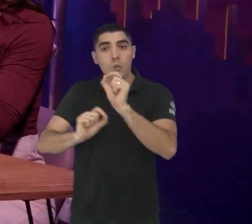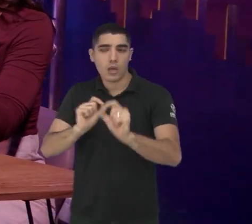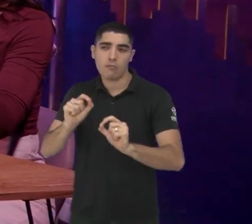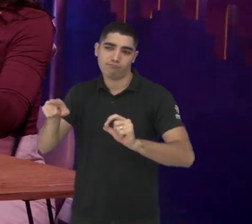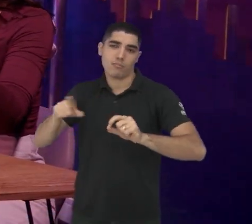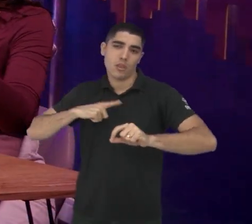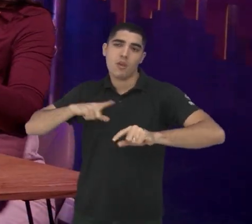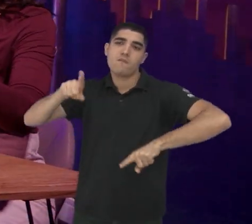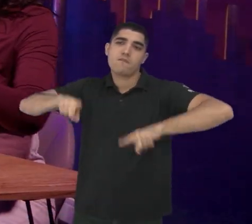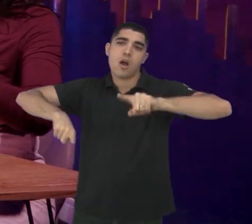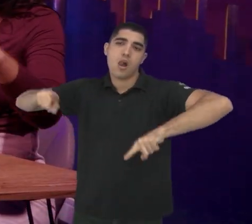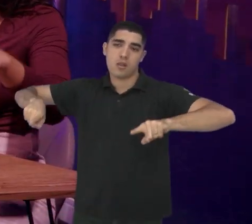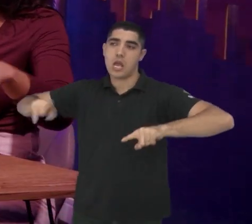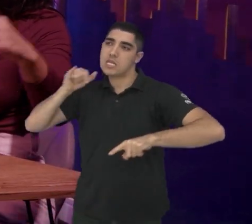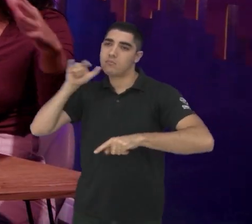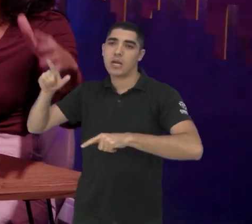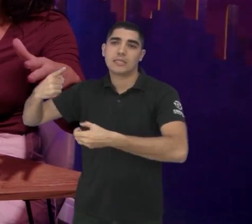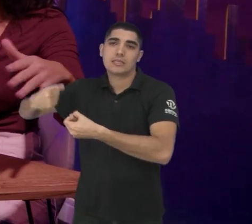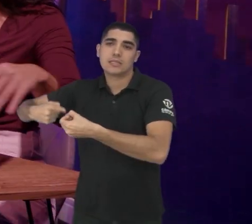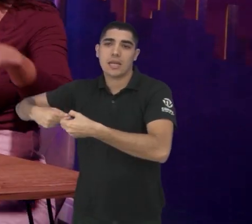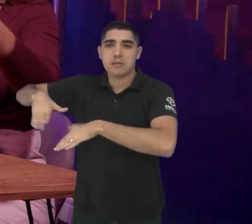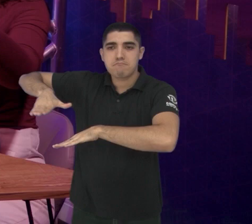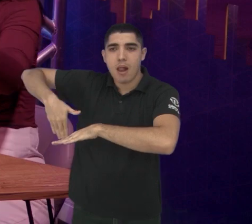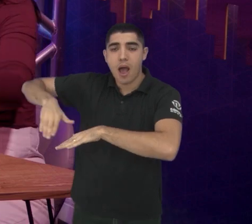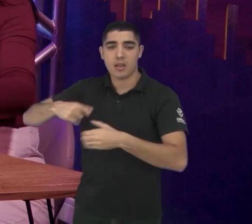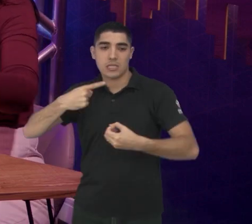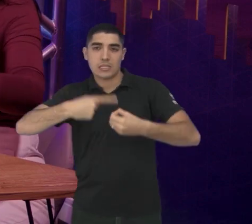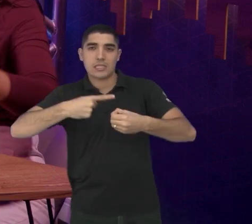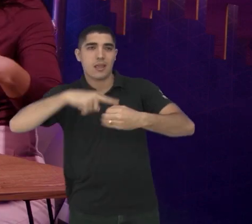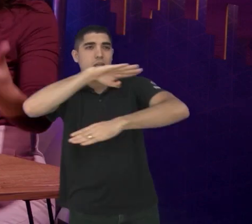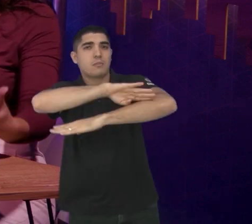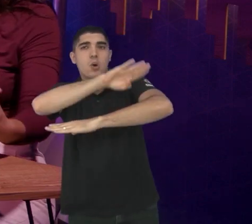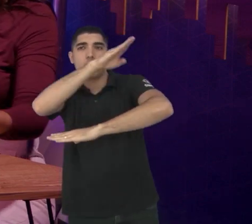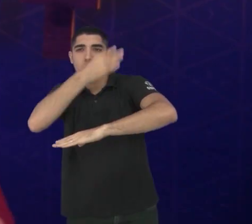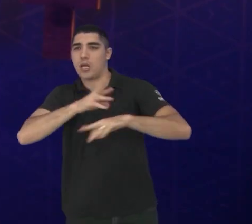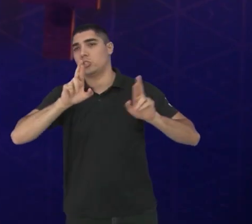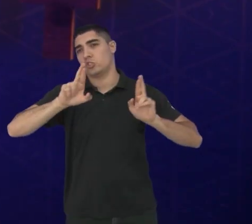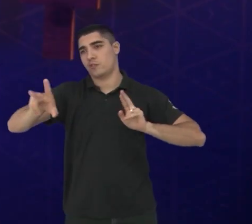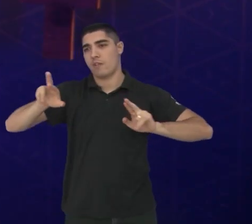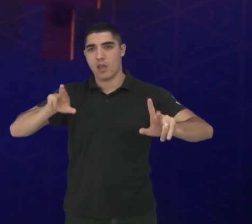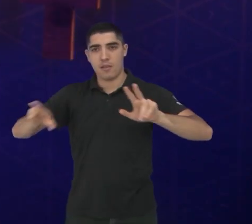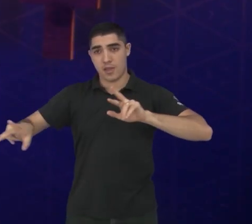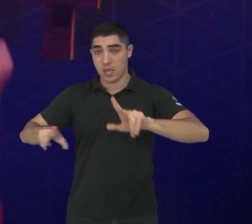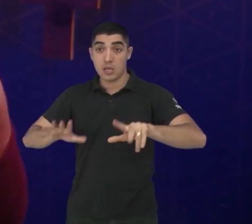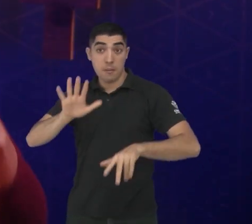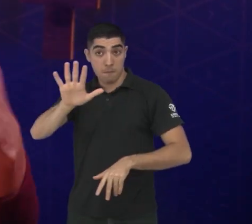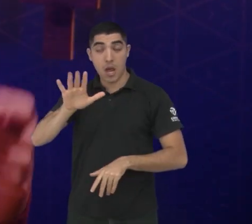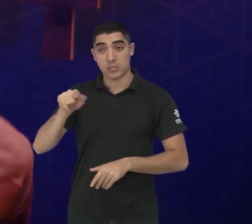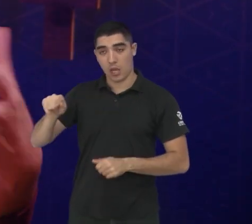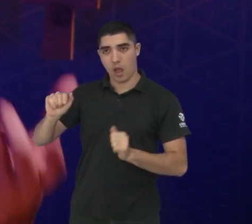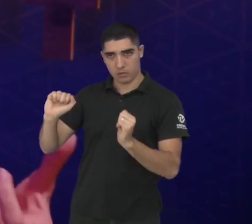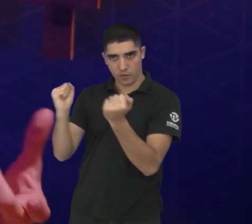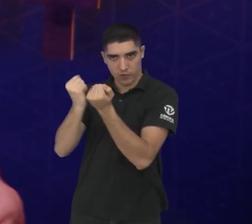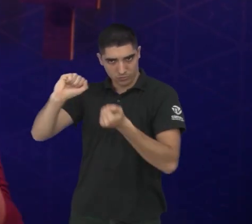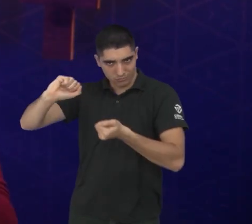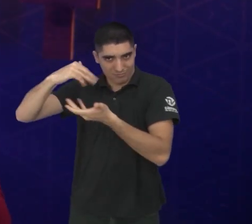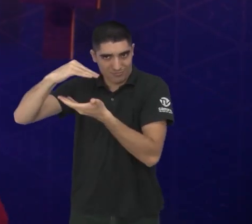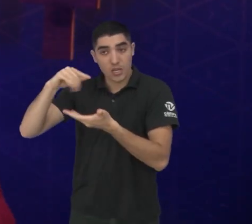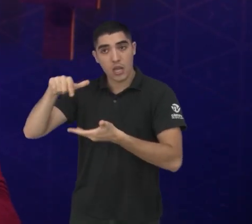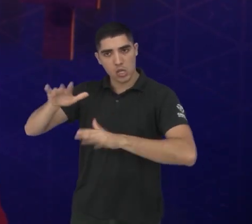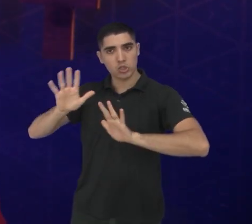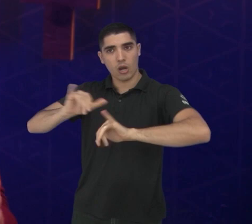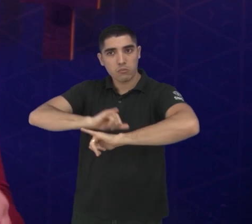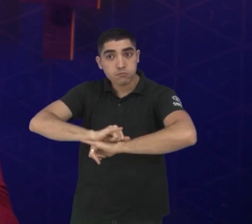claro que varia, né, quando é uma cidade litorânea, quando é uma cidade de serra, varia um pouquinho, mas a Defesa Civil